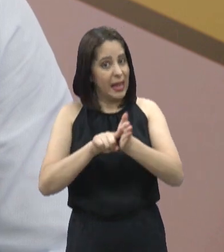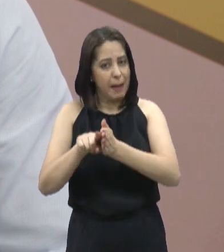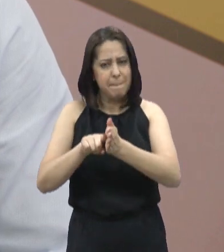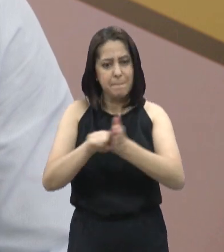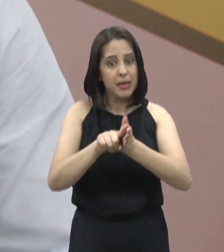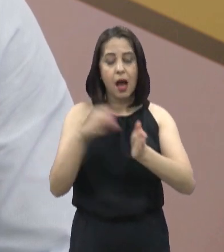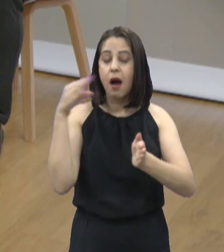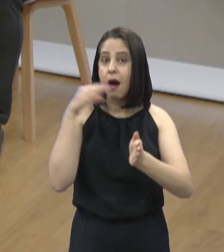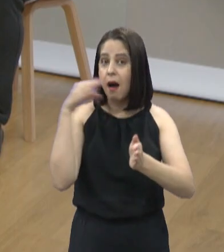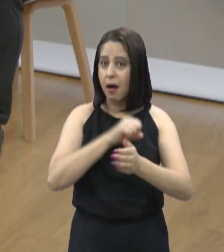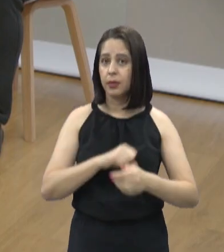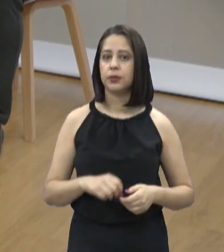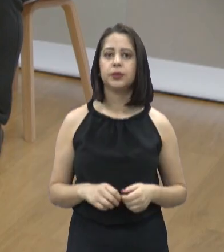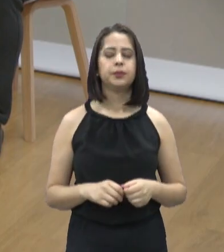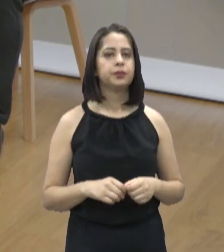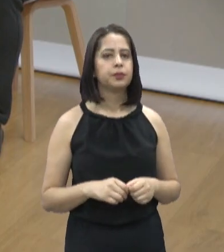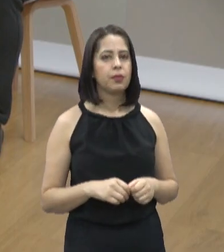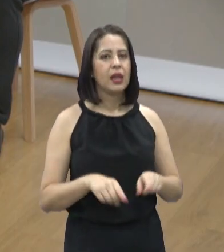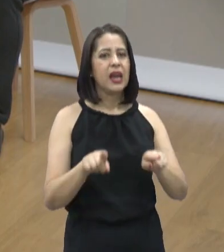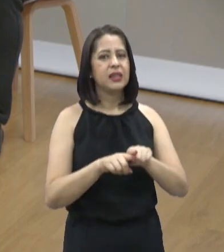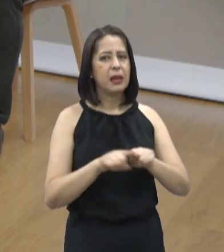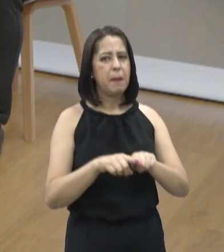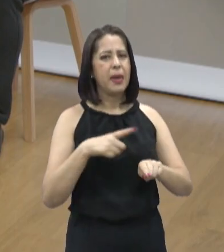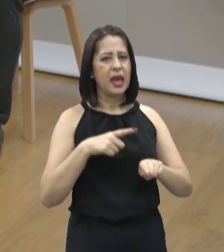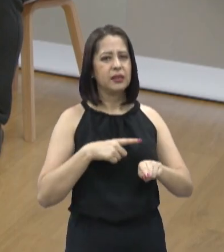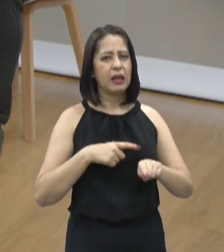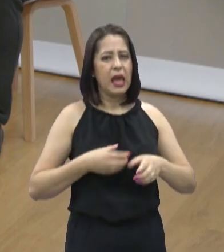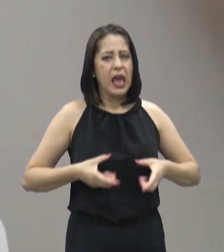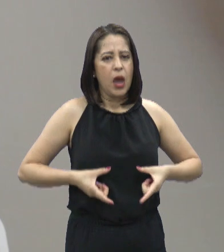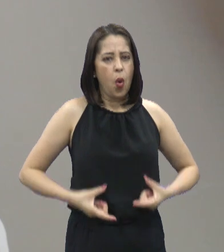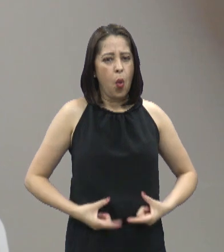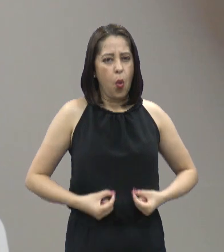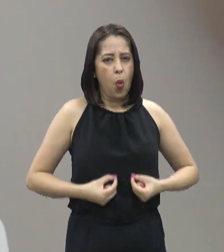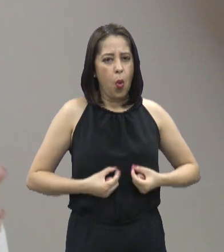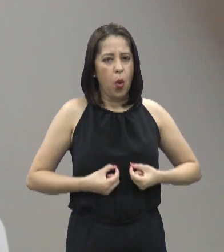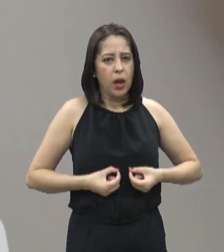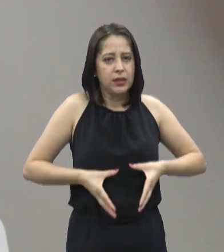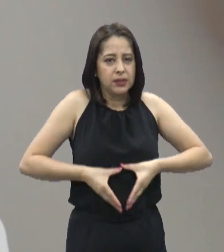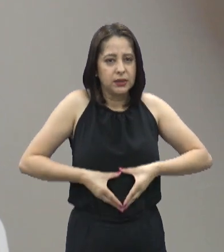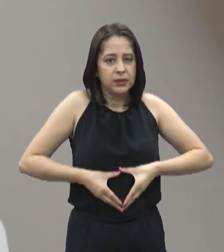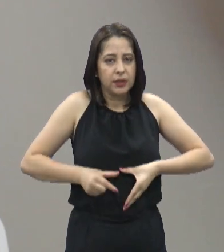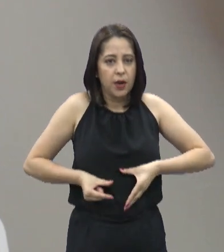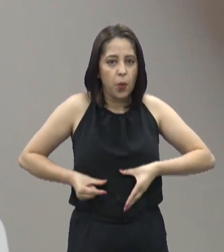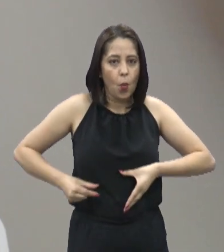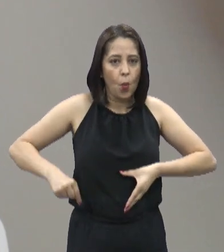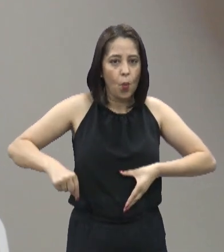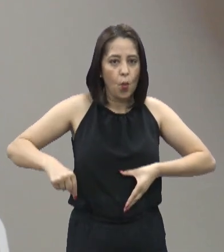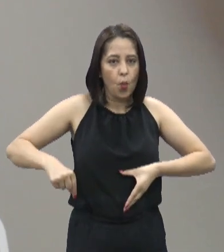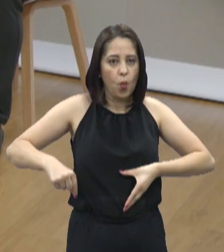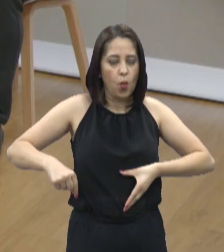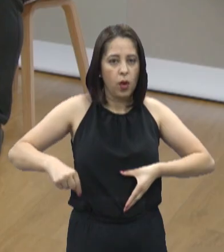mais rápido possível. Existe também câncer nas trompas? O aparelho reprodutivo da mulher tem outras áreas que pode ser